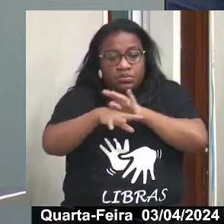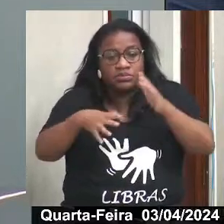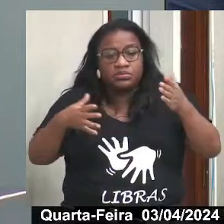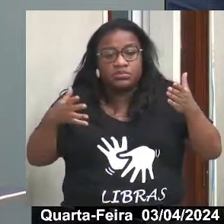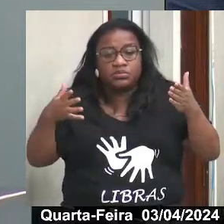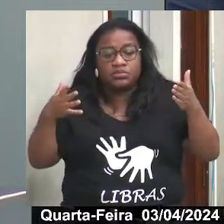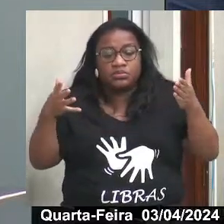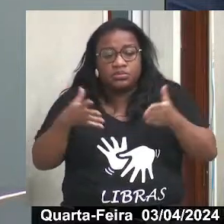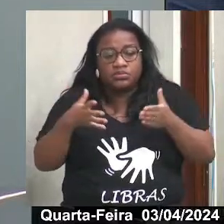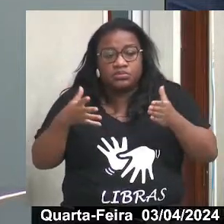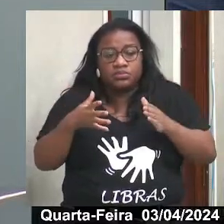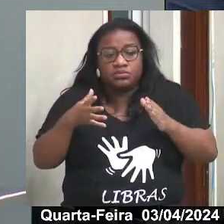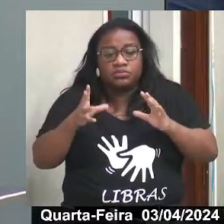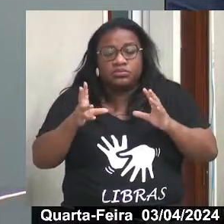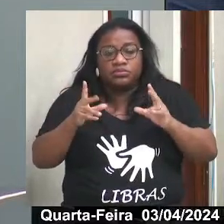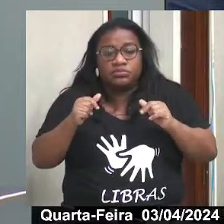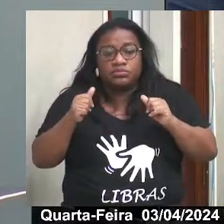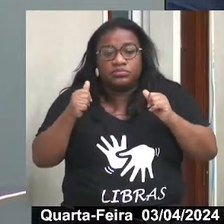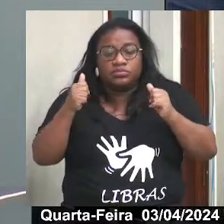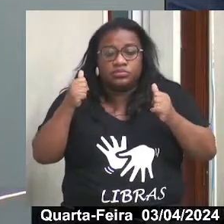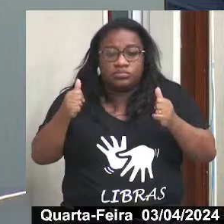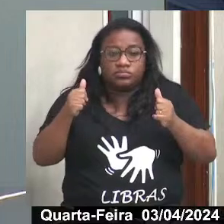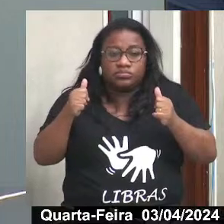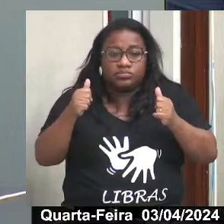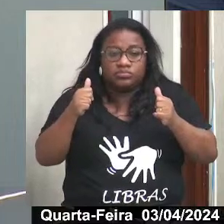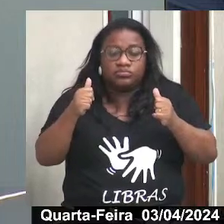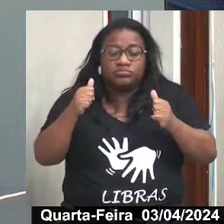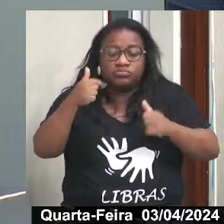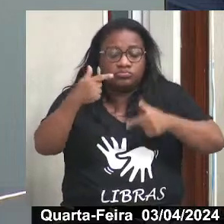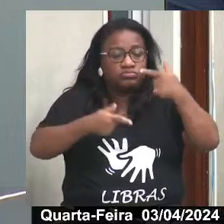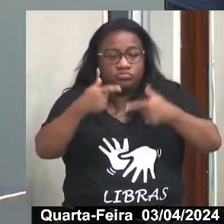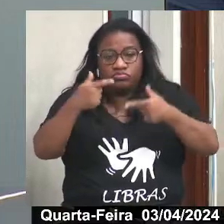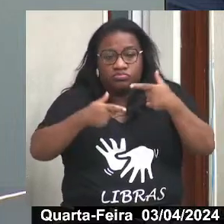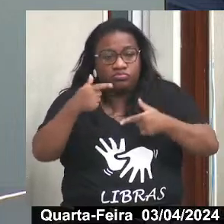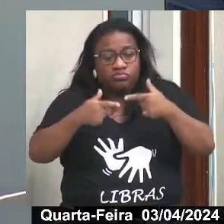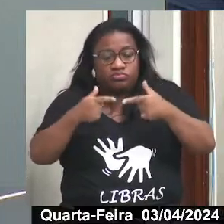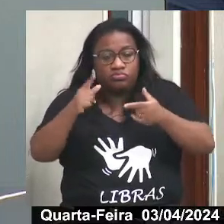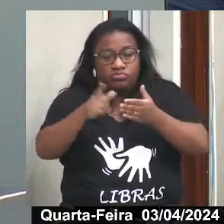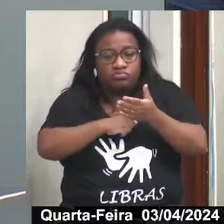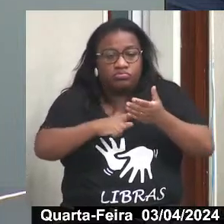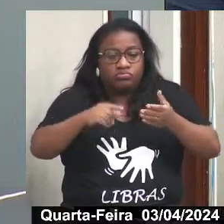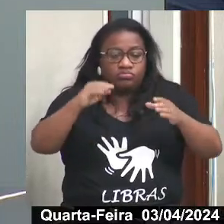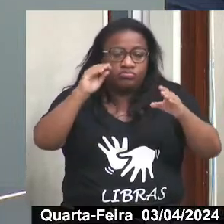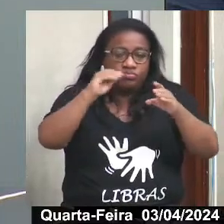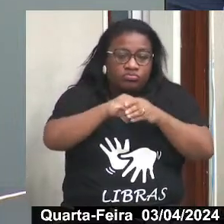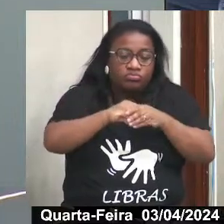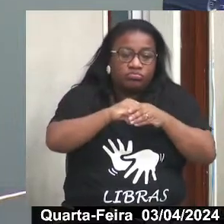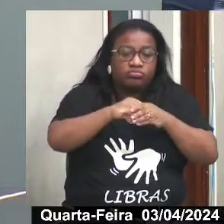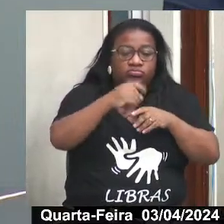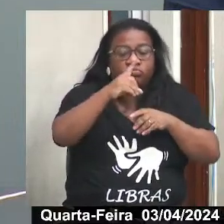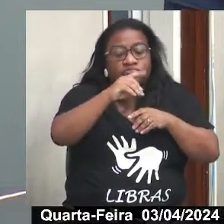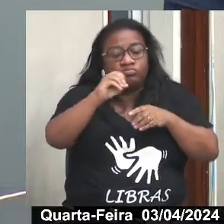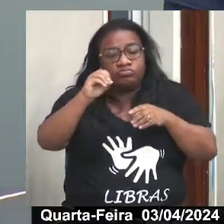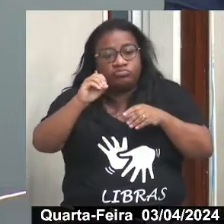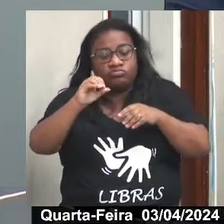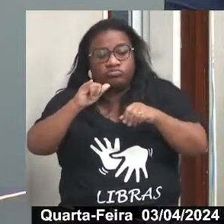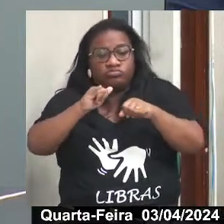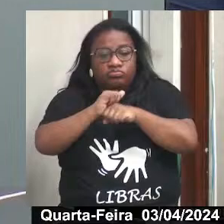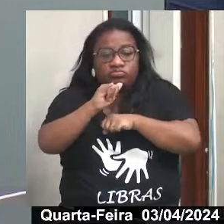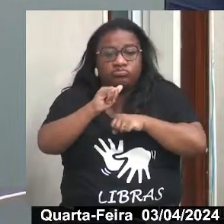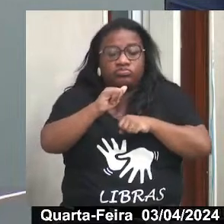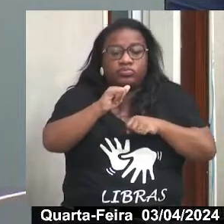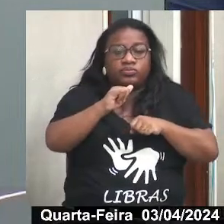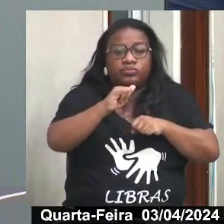118, 119/24. De autoria vereador Aline Mão dos Santos. Discussão, não havendo discussão, foi a votação em bloco aprovado com 10 votos favoráveis e